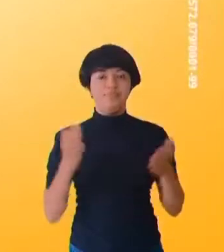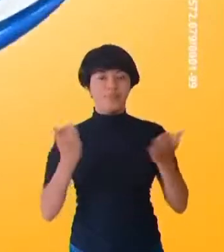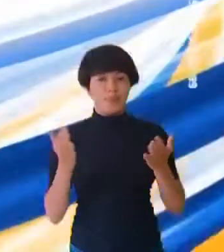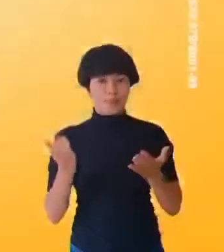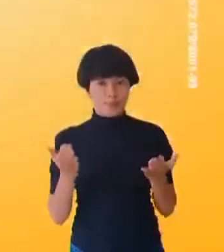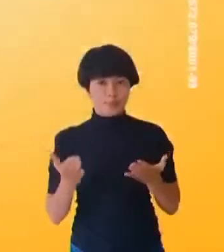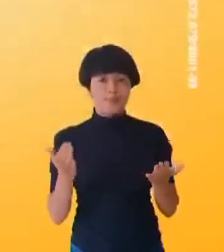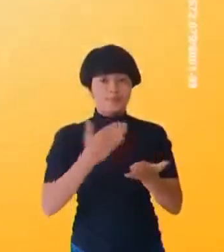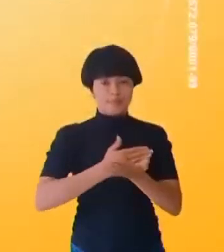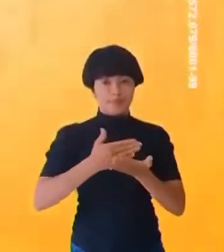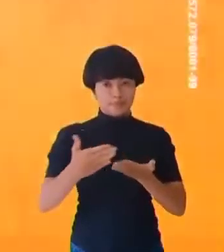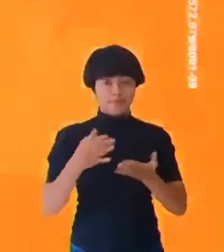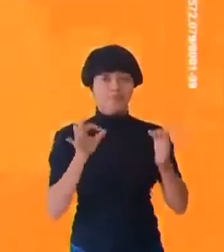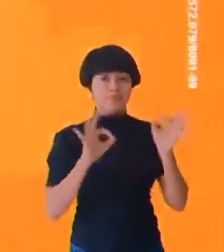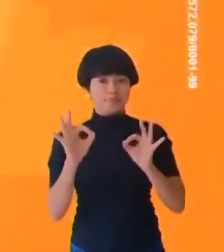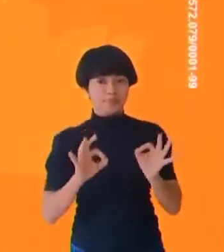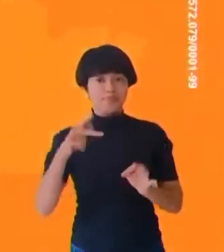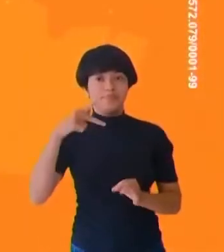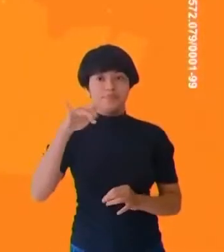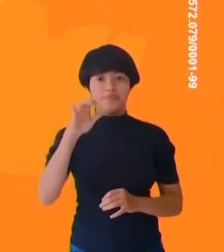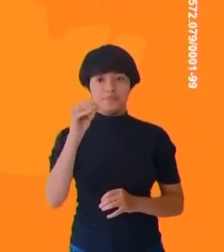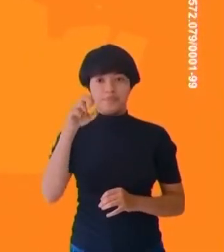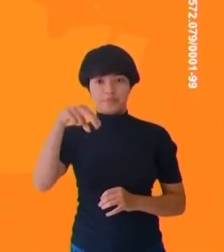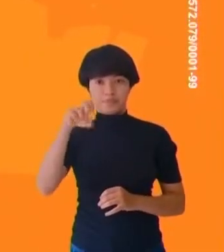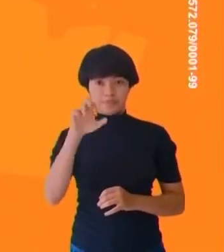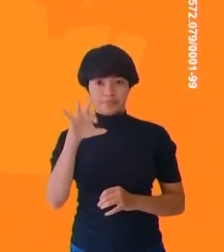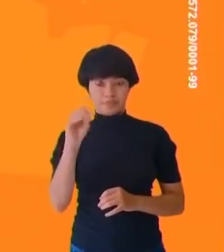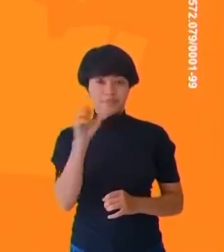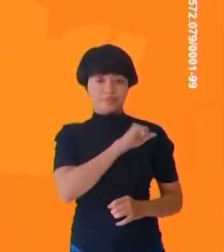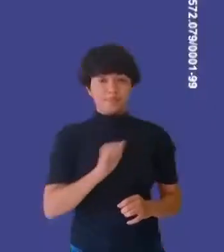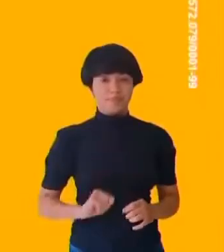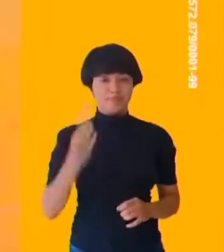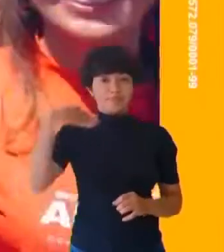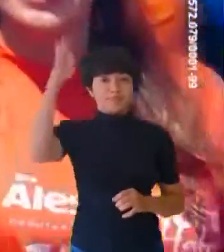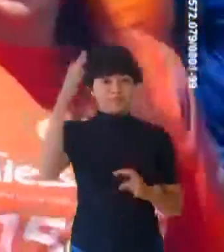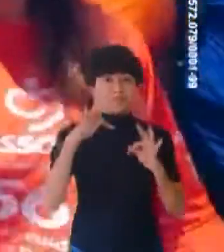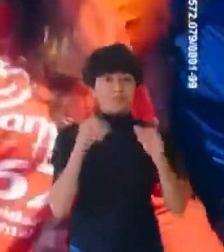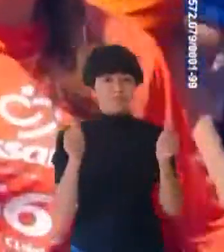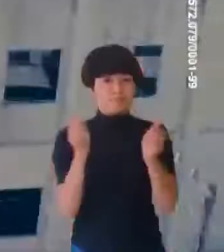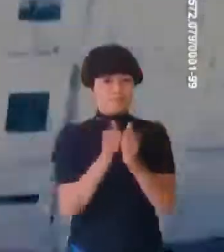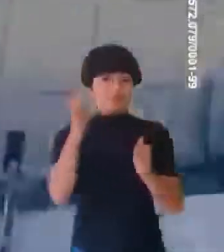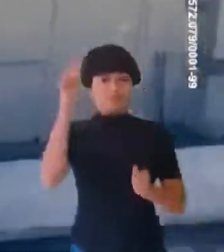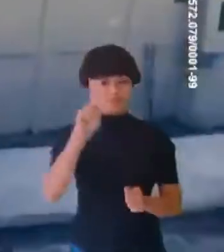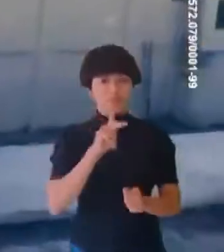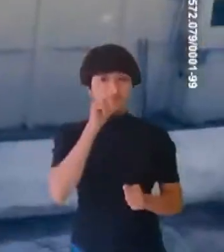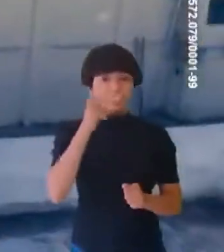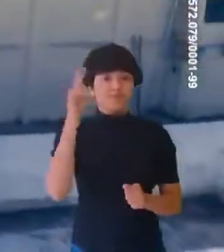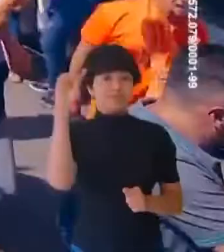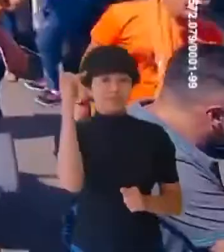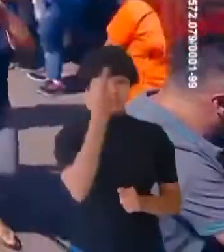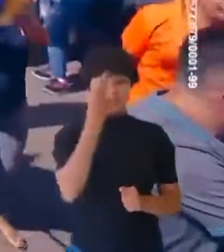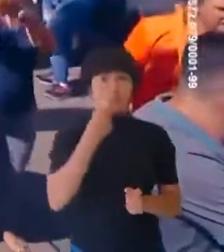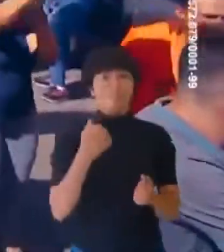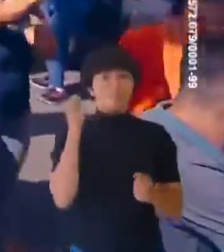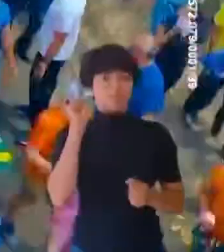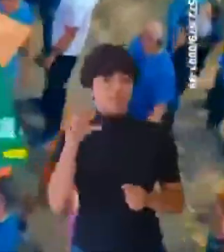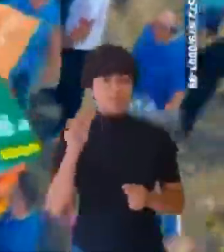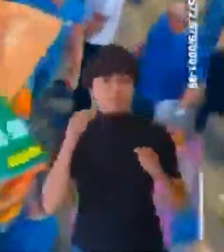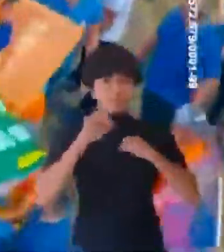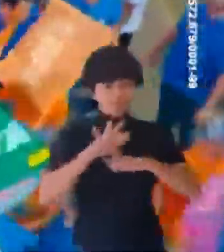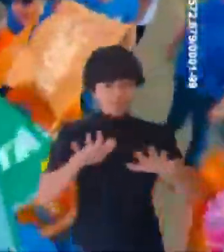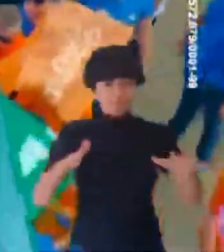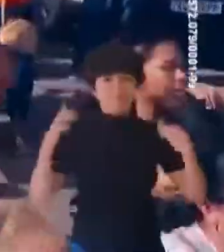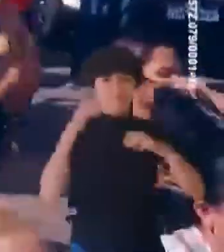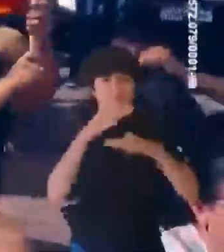Começa agora o programa pioneiro, o senador do Pará inteiro, com a força de Hélder, governador. A Onda Azul invadiu a Nanindeu e